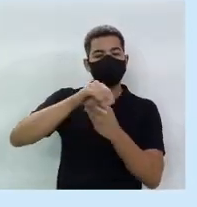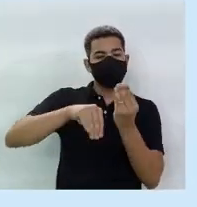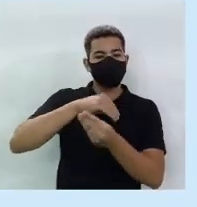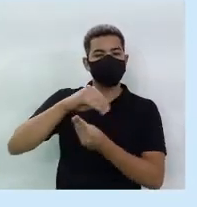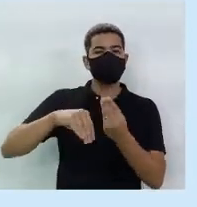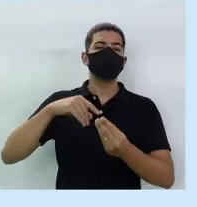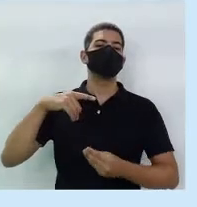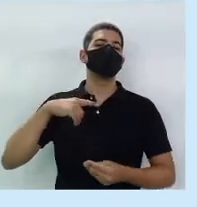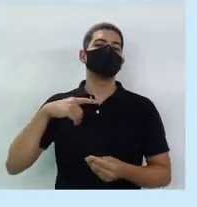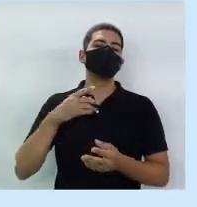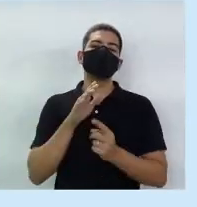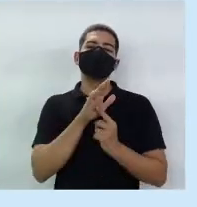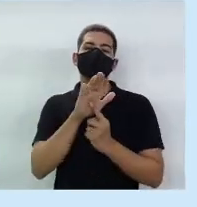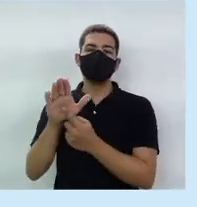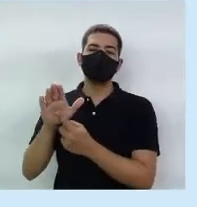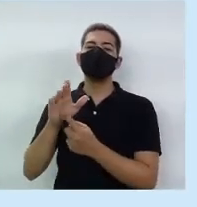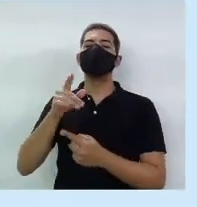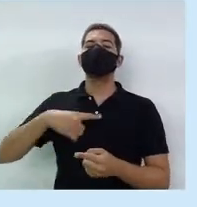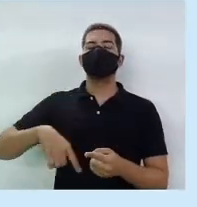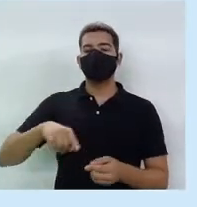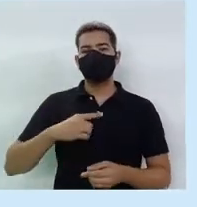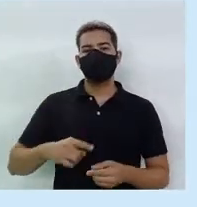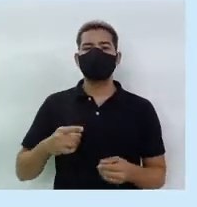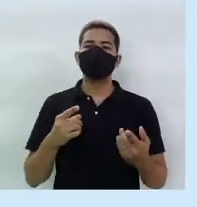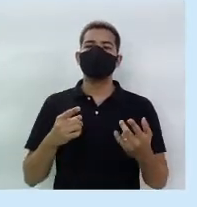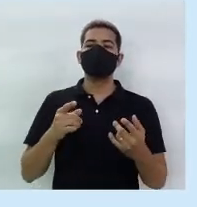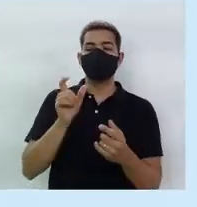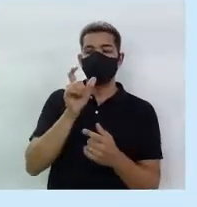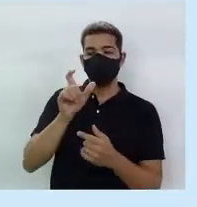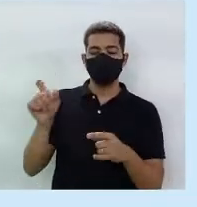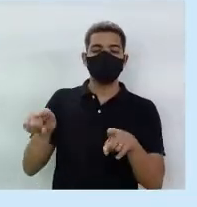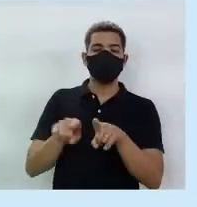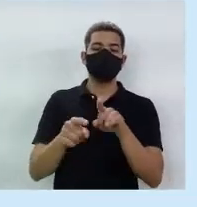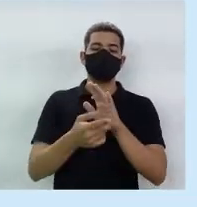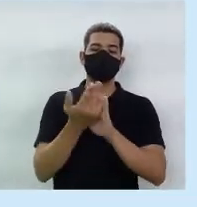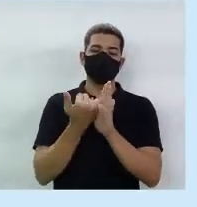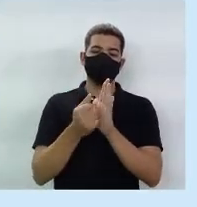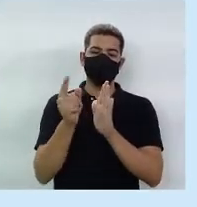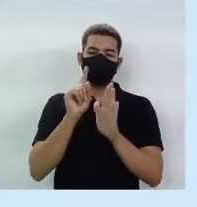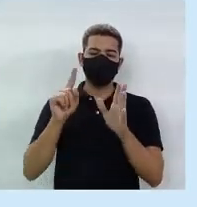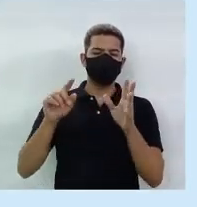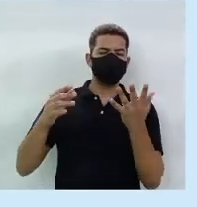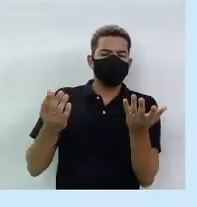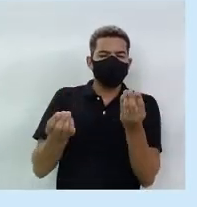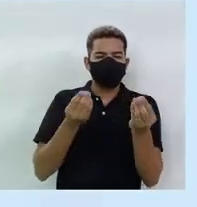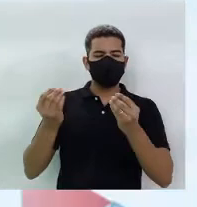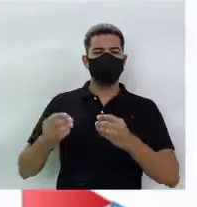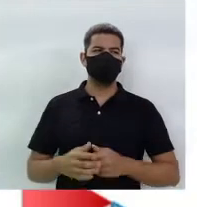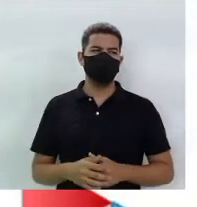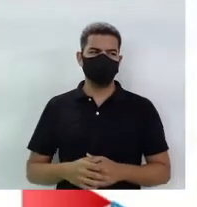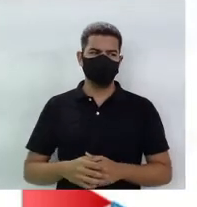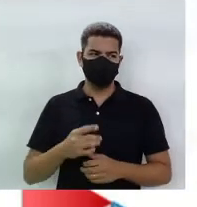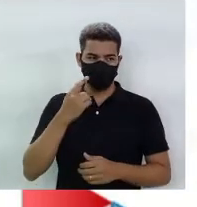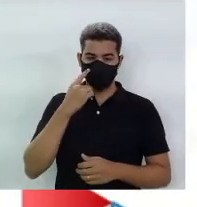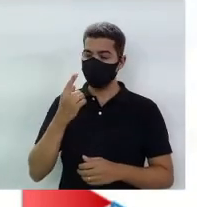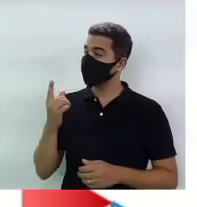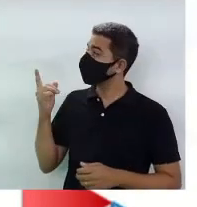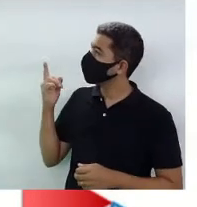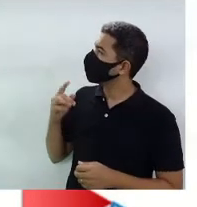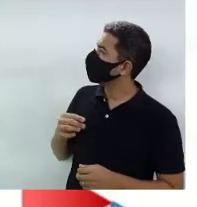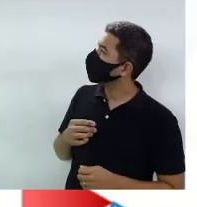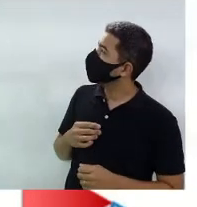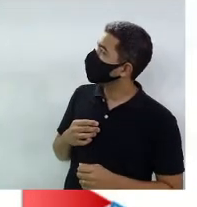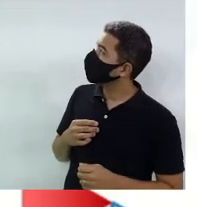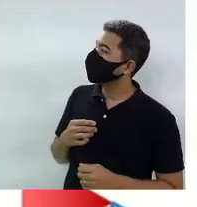juntar justamente o verbal e o não verbal. E vamos adiante. Na tela, trago para vocês